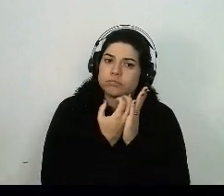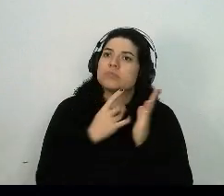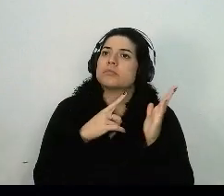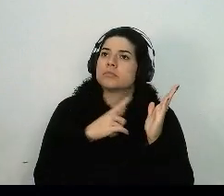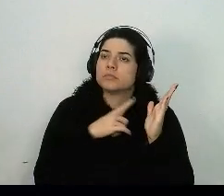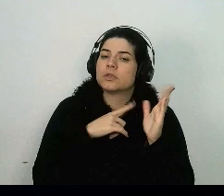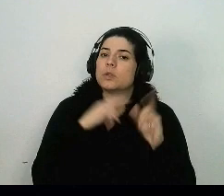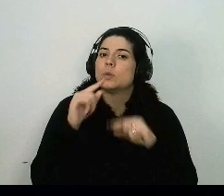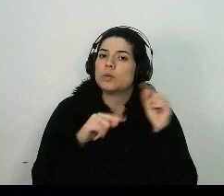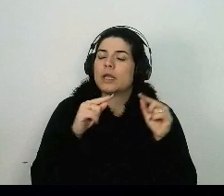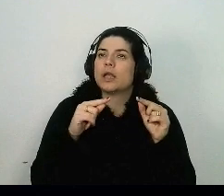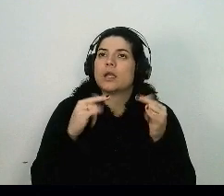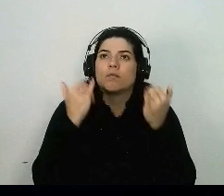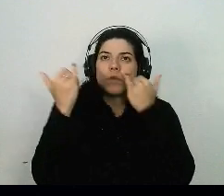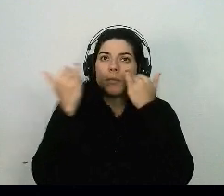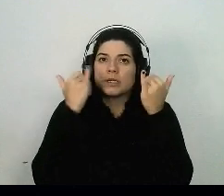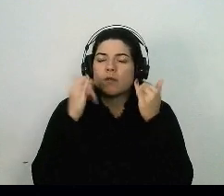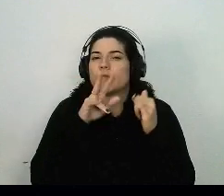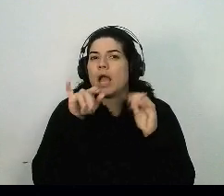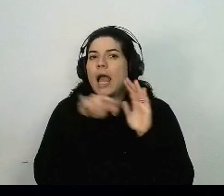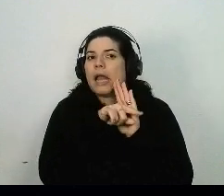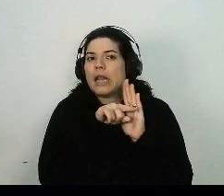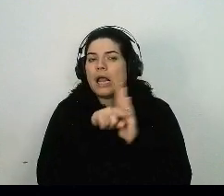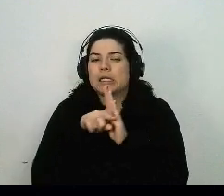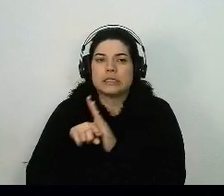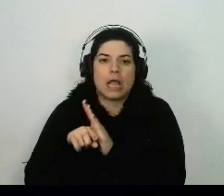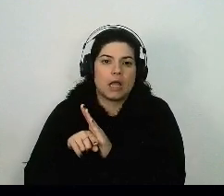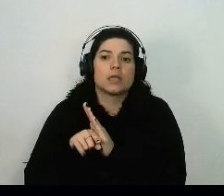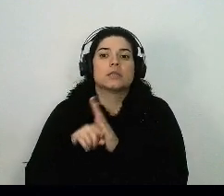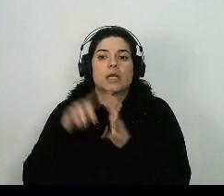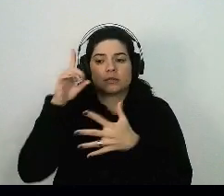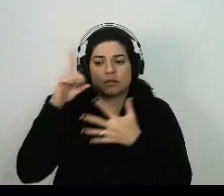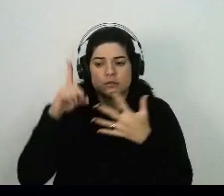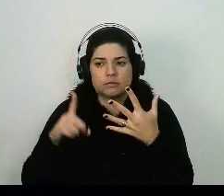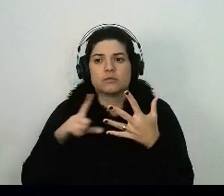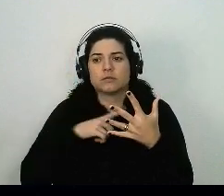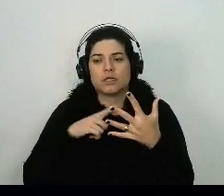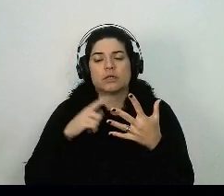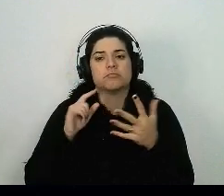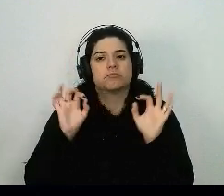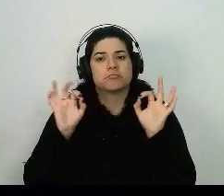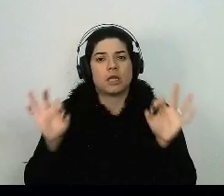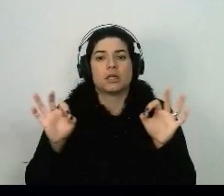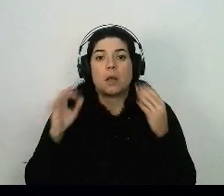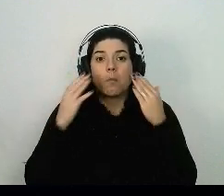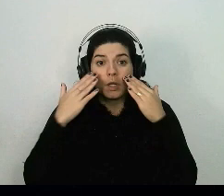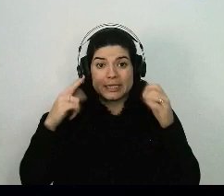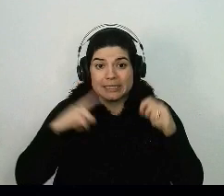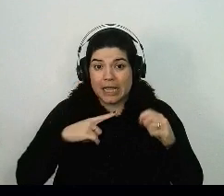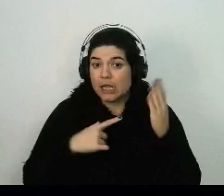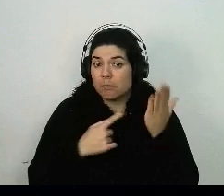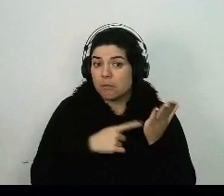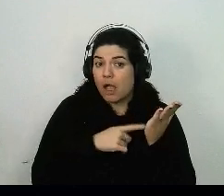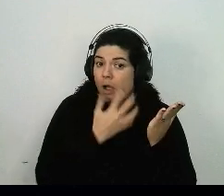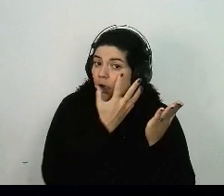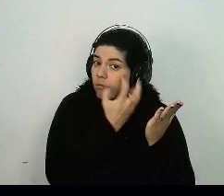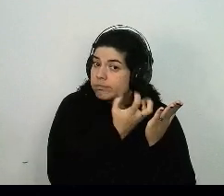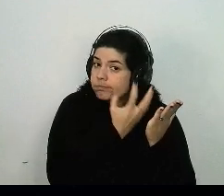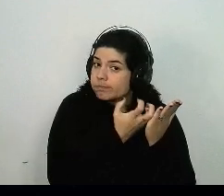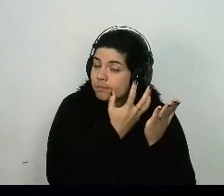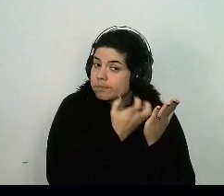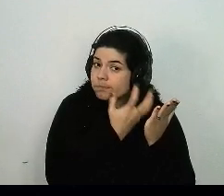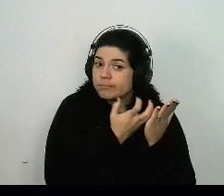de dados que vão sendo analisadas e gera aquele resultado. De fato, não há nenhuma evidência de que eles estão escutando a gente, mas é incrível.